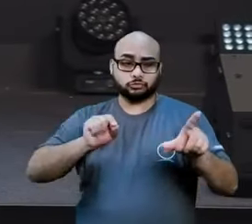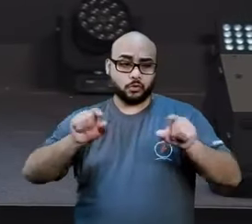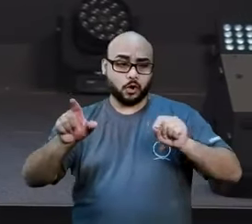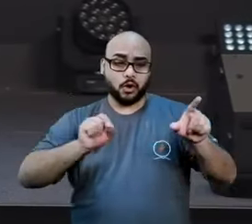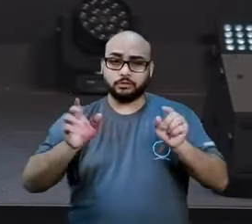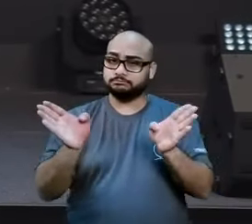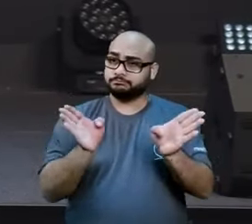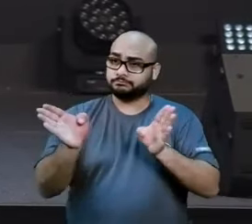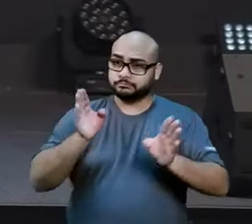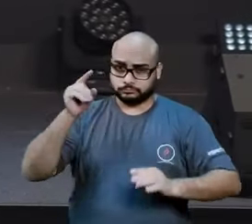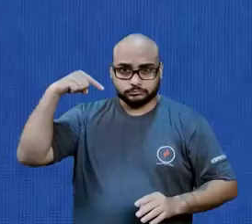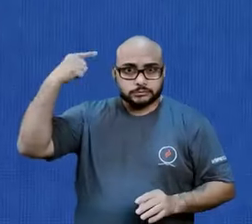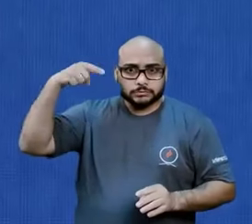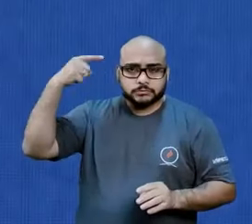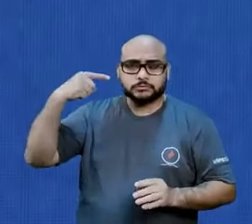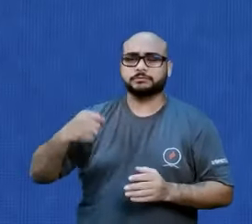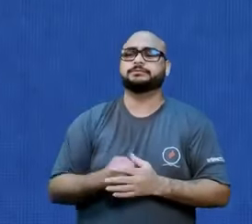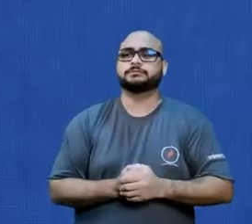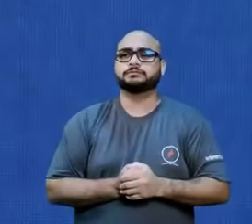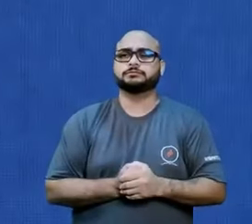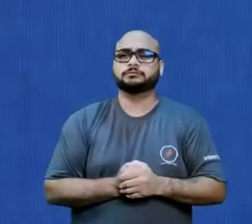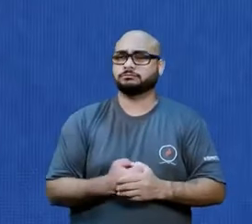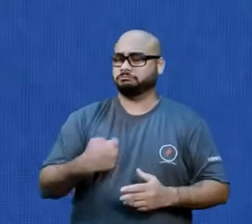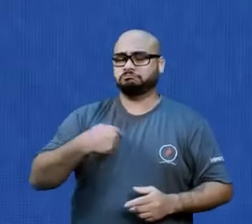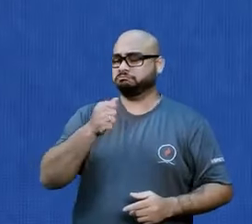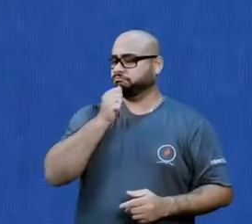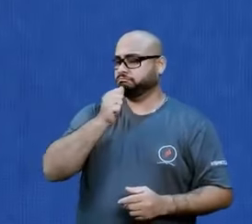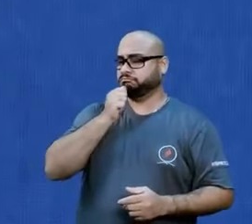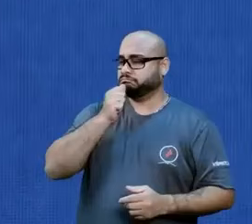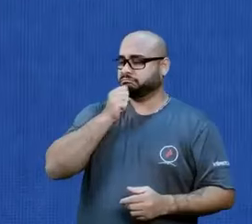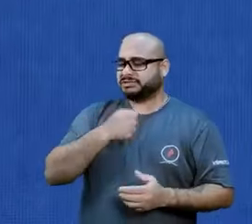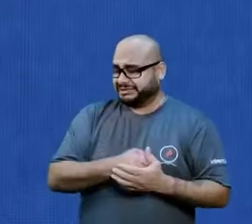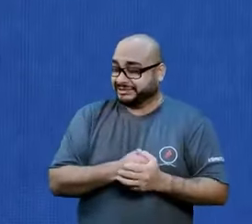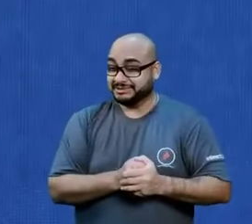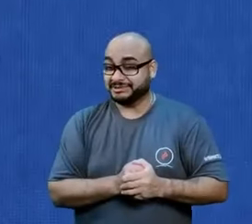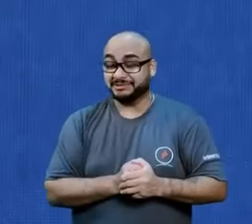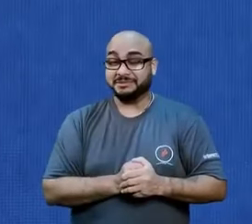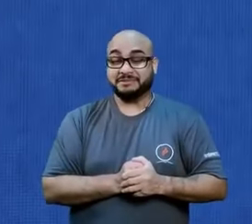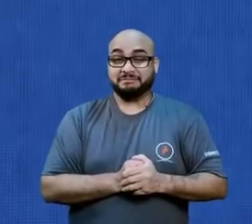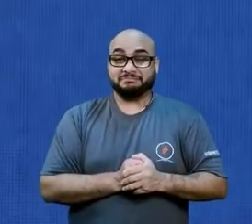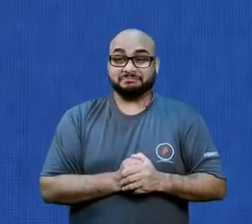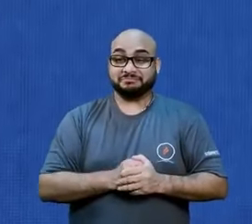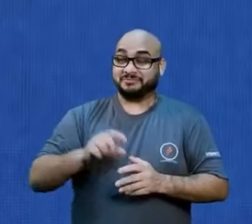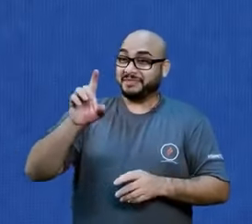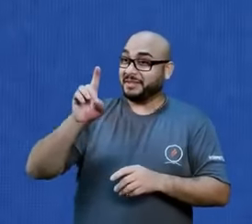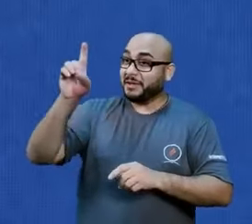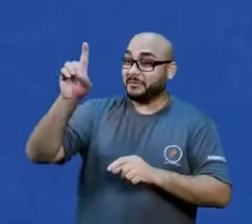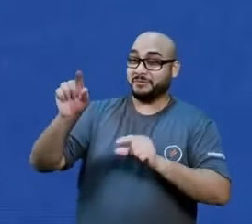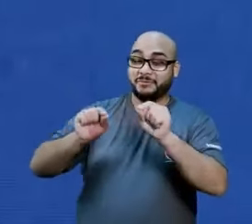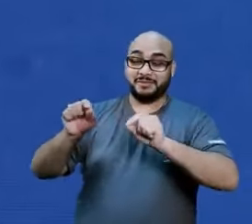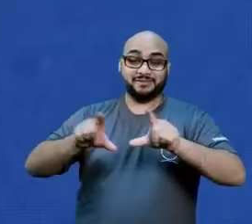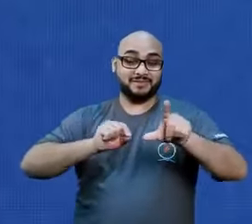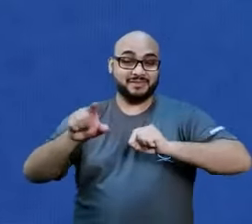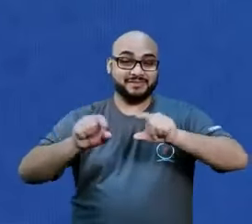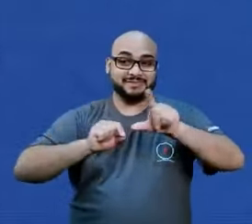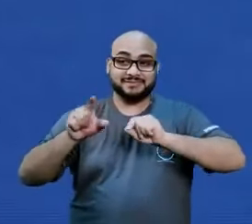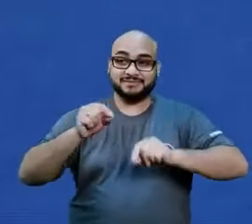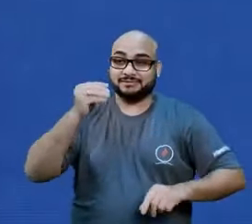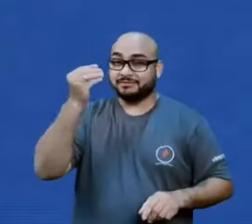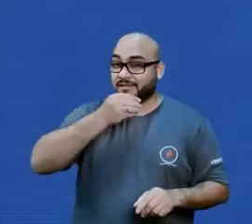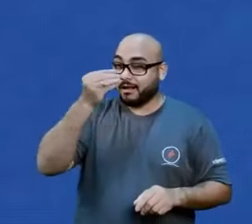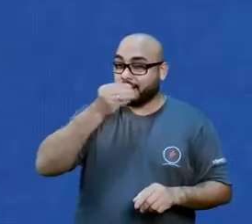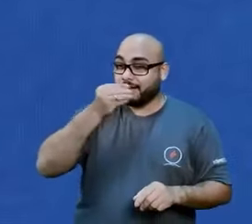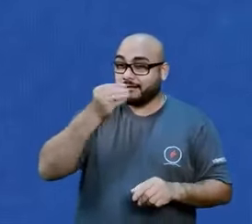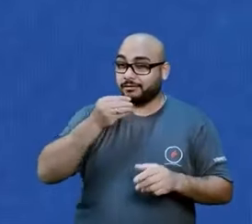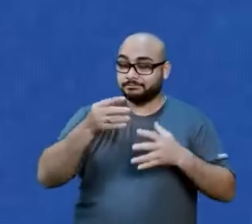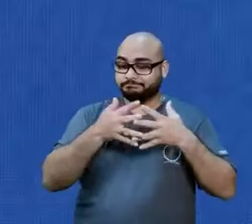arrisca nem eu nem ninguém Deus escolheu as coisas fracas para confundir as fortes a gente quer usar o que